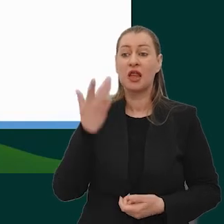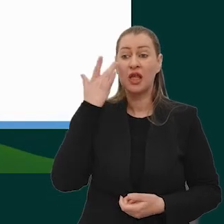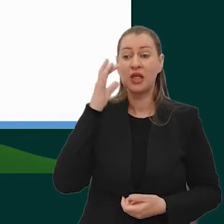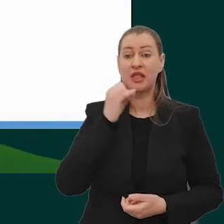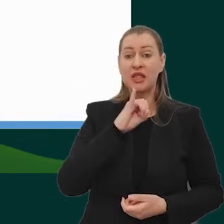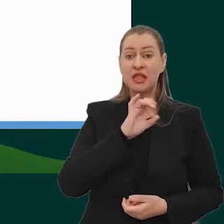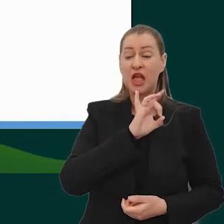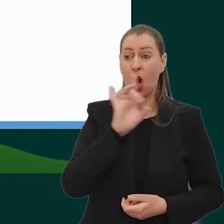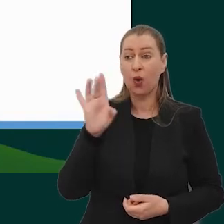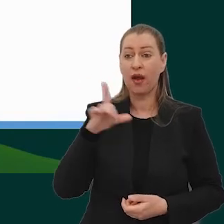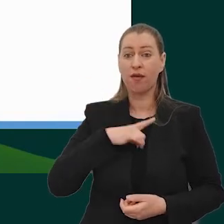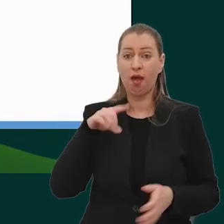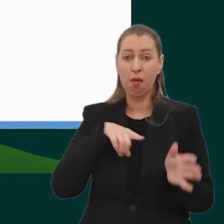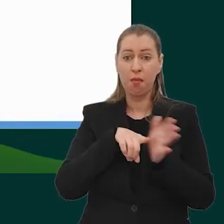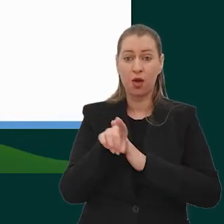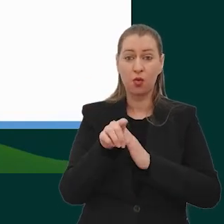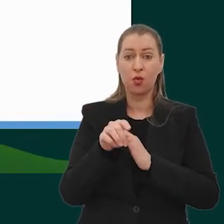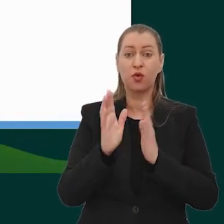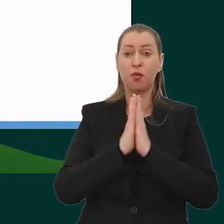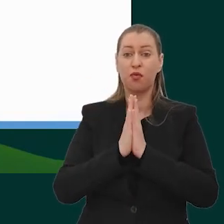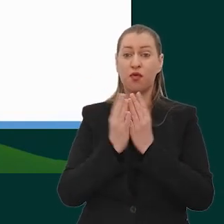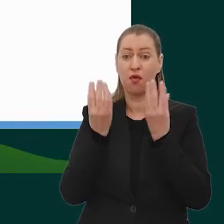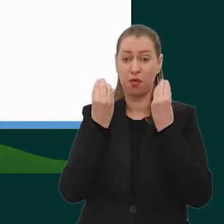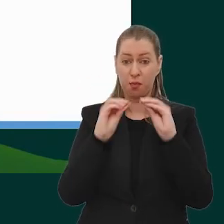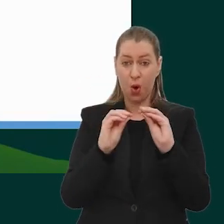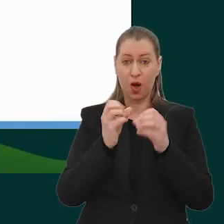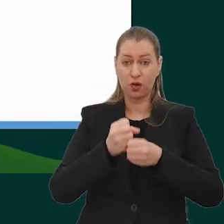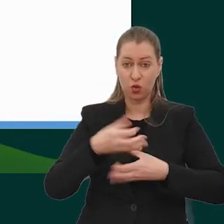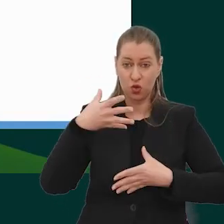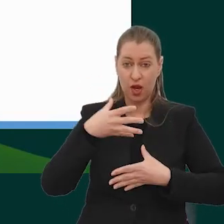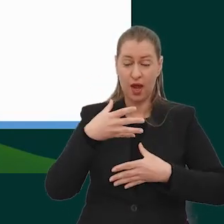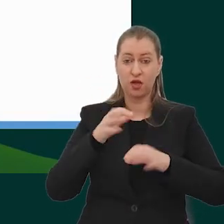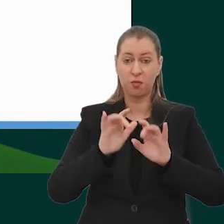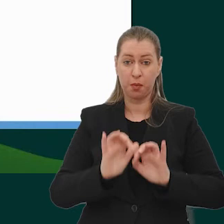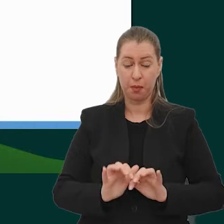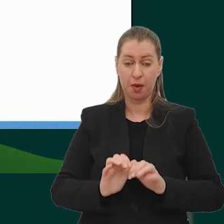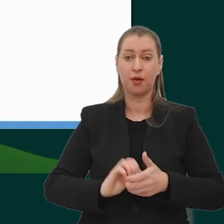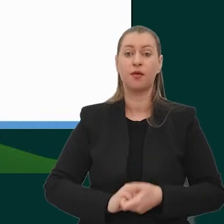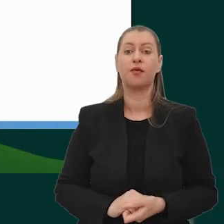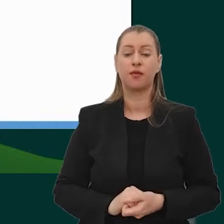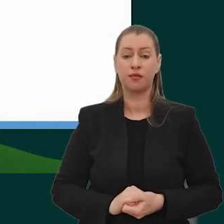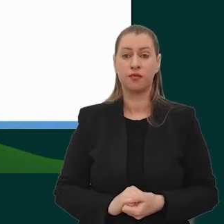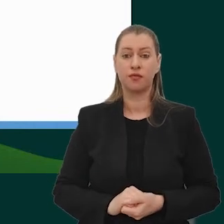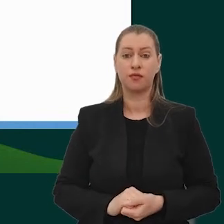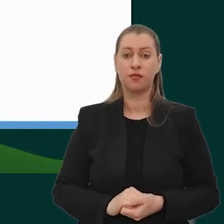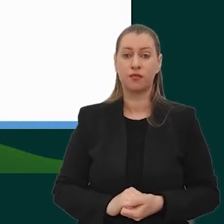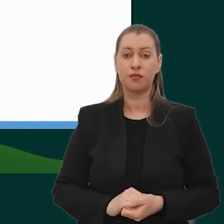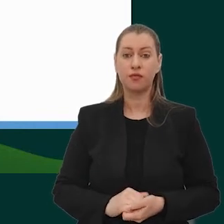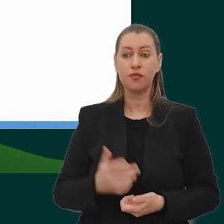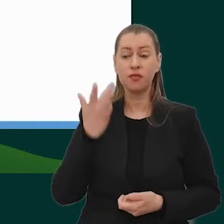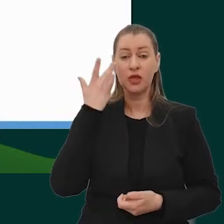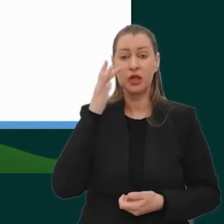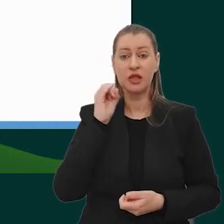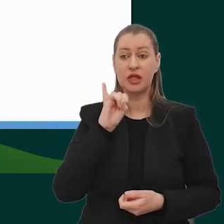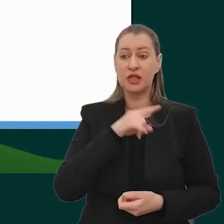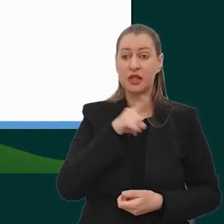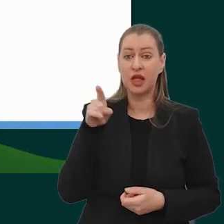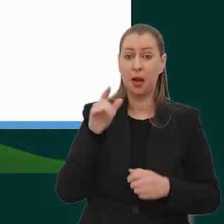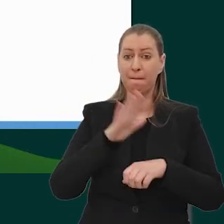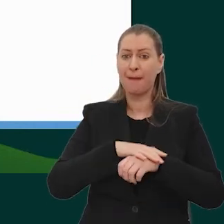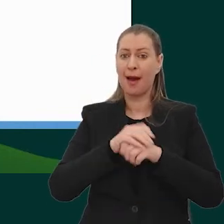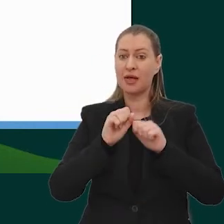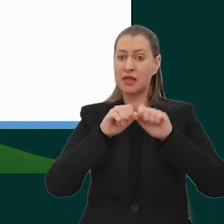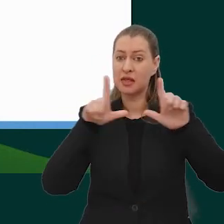alguém tiver alguma pergunta, por gentileza, coloca ali no chat. Eu vou tirar, não sei se tem algum slide,